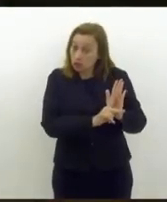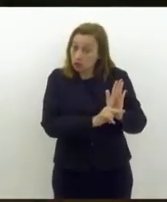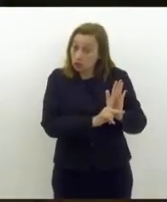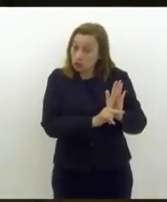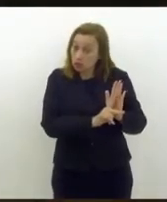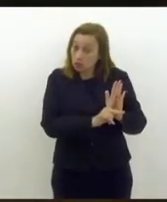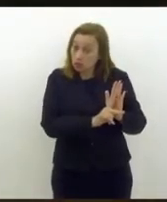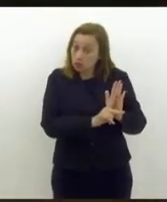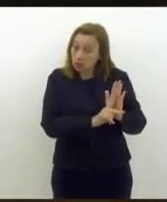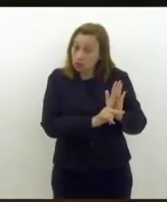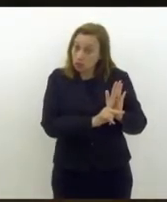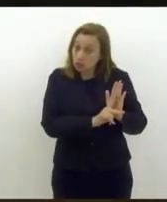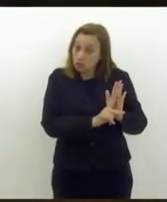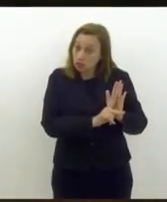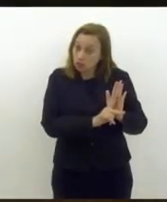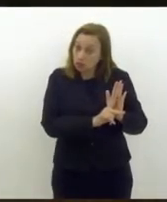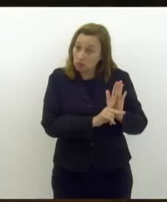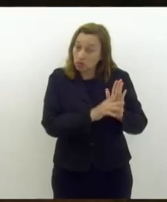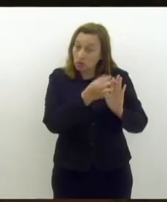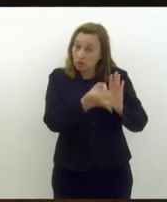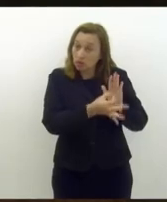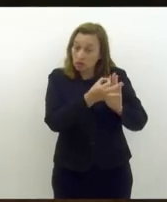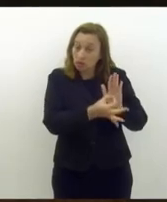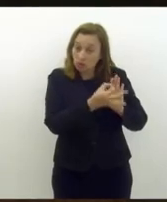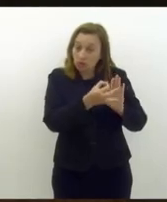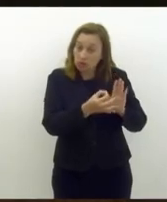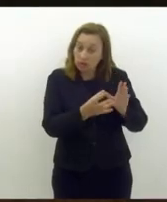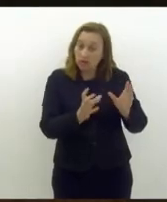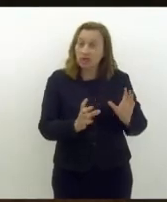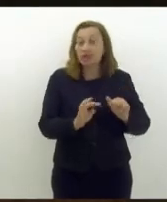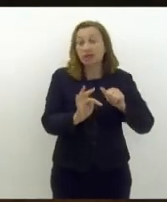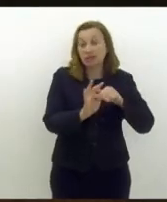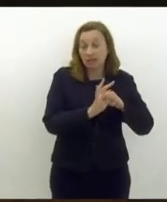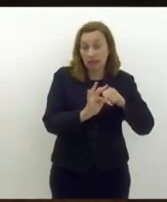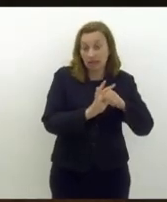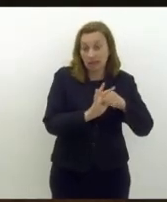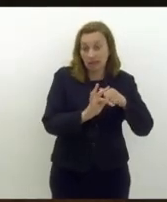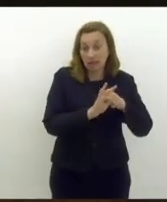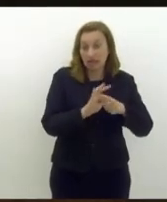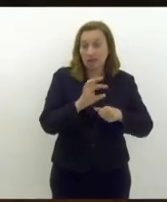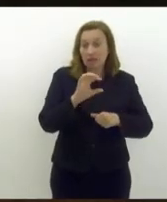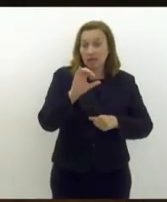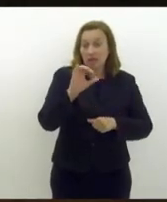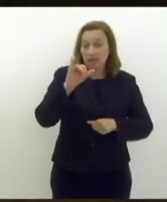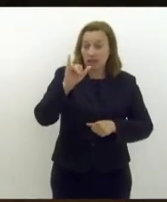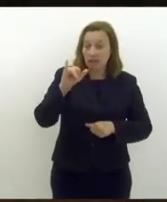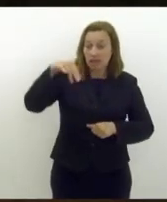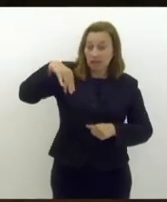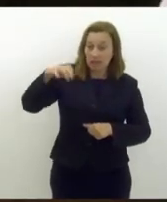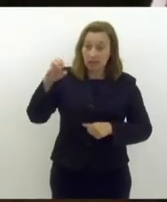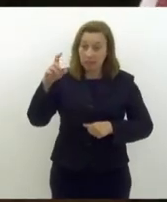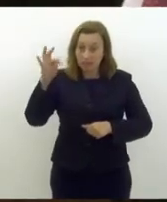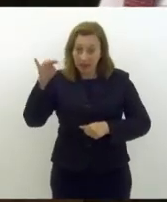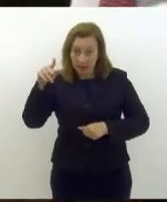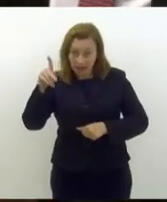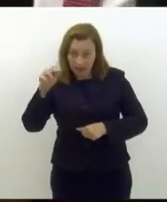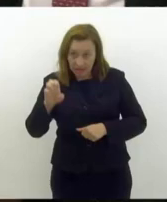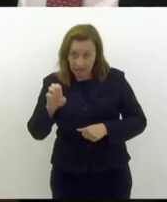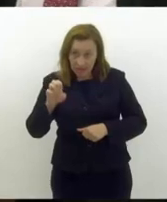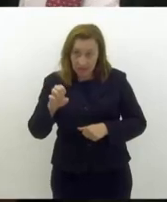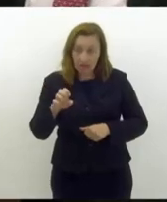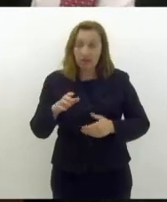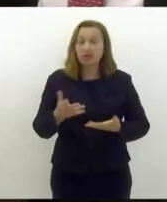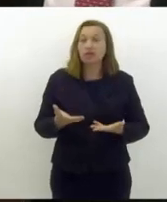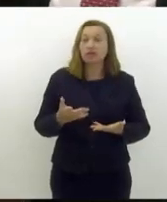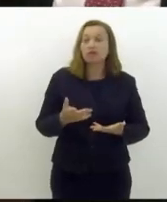a salvaguarda dos pareceres técnicos do inepac então o parecer é pela baixa inteligência